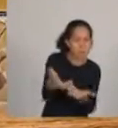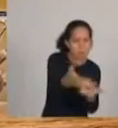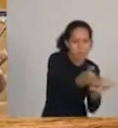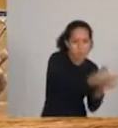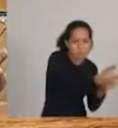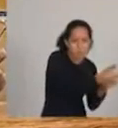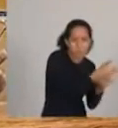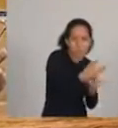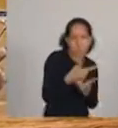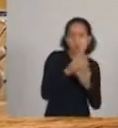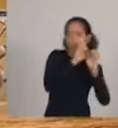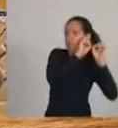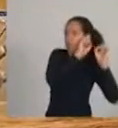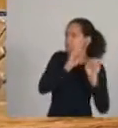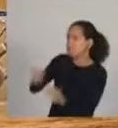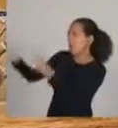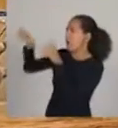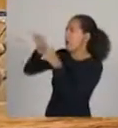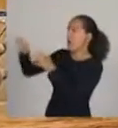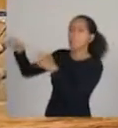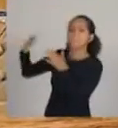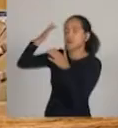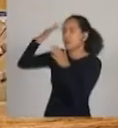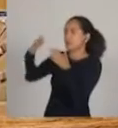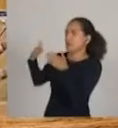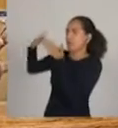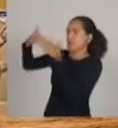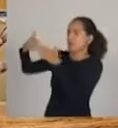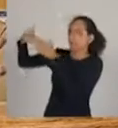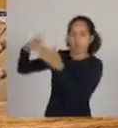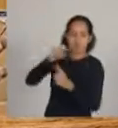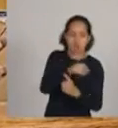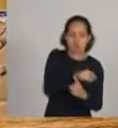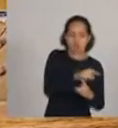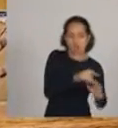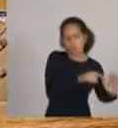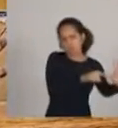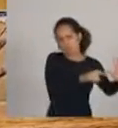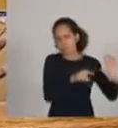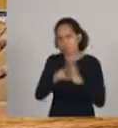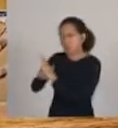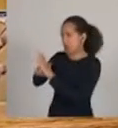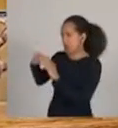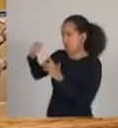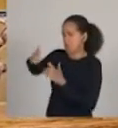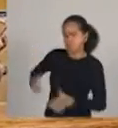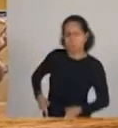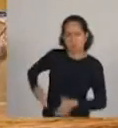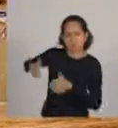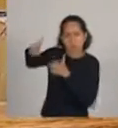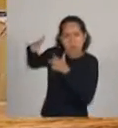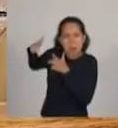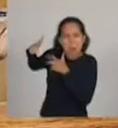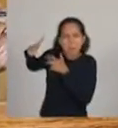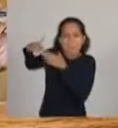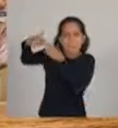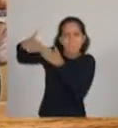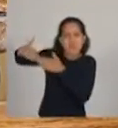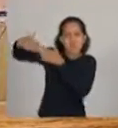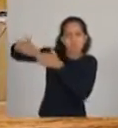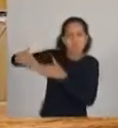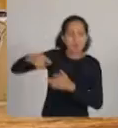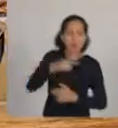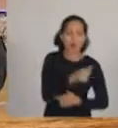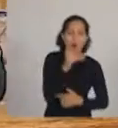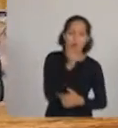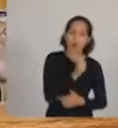e expulsar os invasores, armados, fortemente armados, mas ela, com requintes